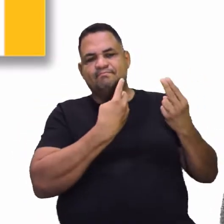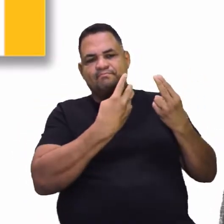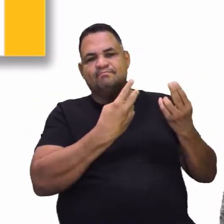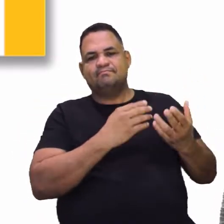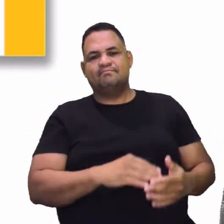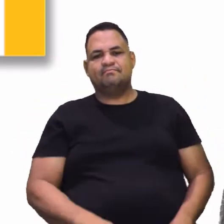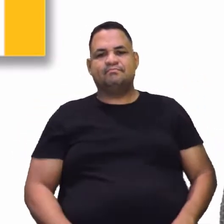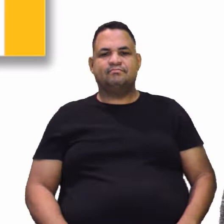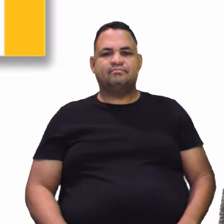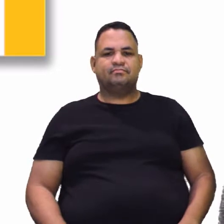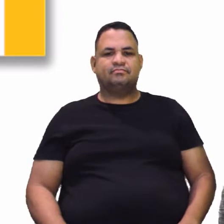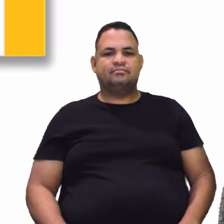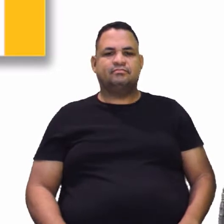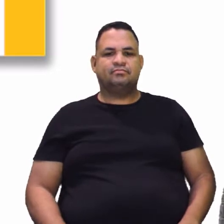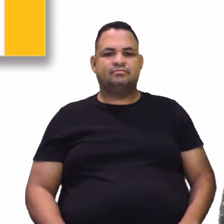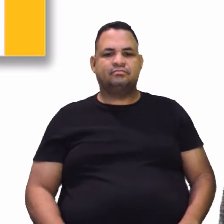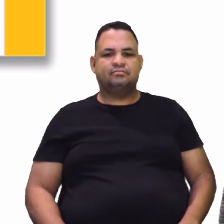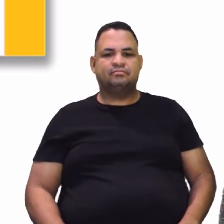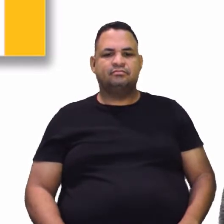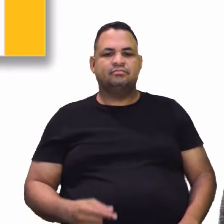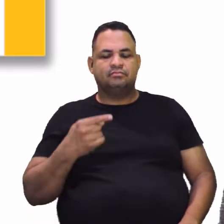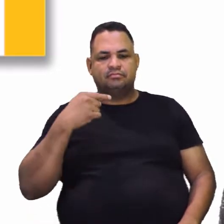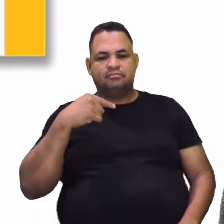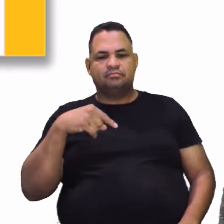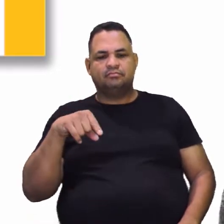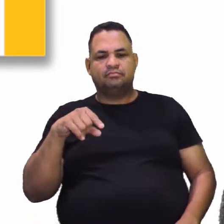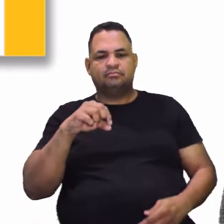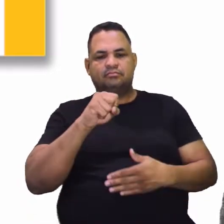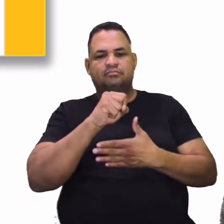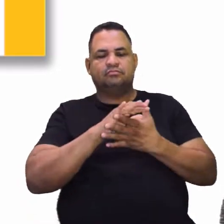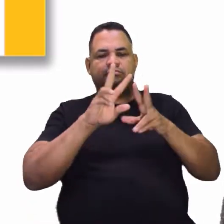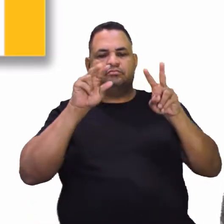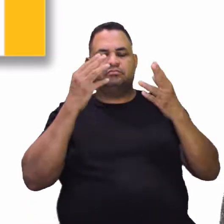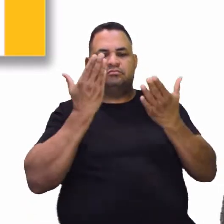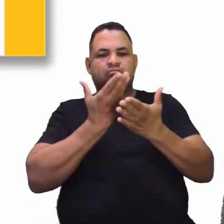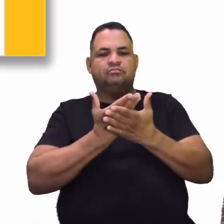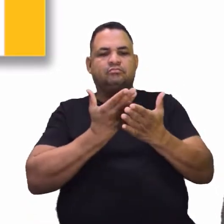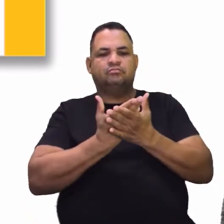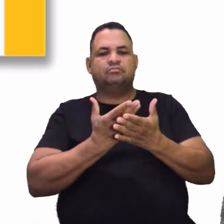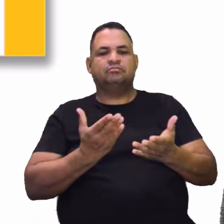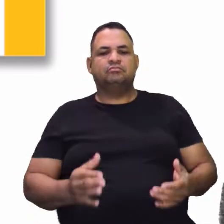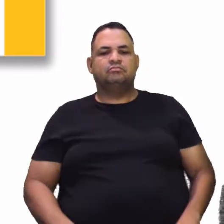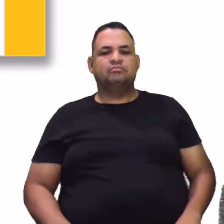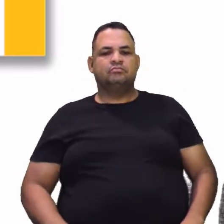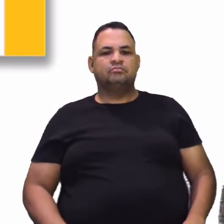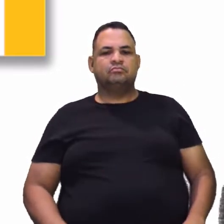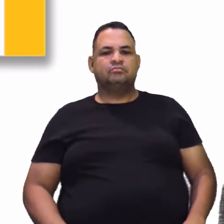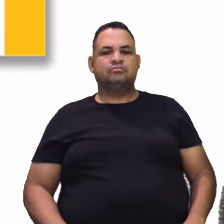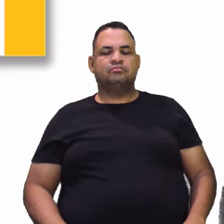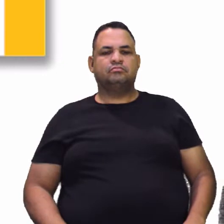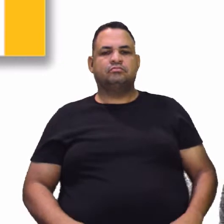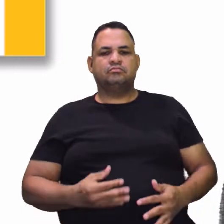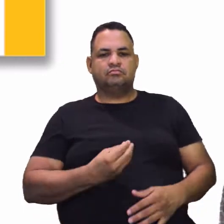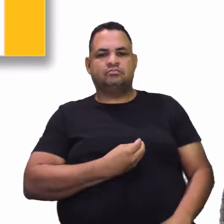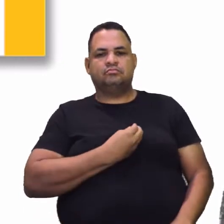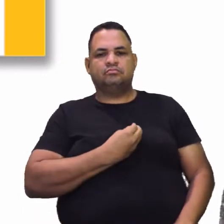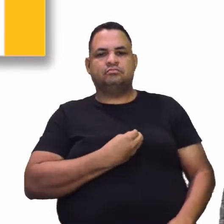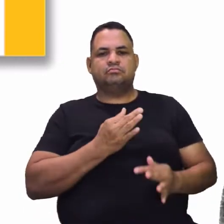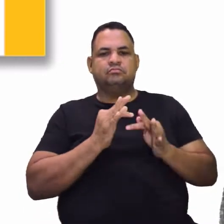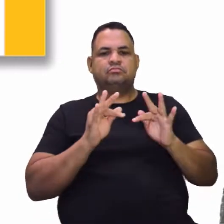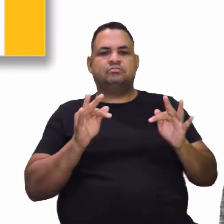enfim, aquela coisa toda. Saindo dessa questão do nosso título da aula, vamos para o nosso Simple Present. A gente vai ver